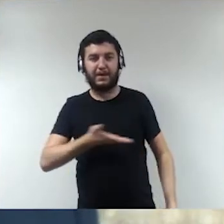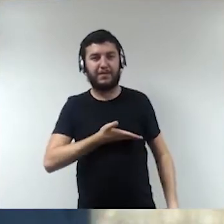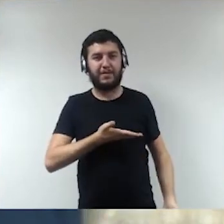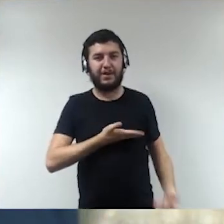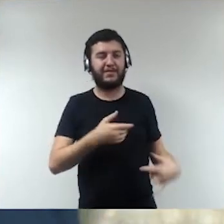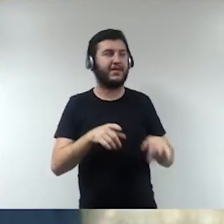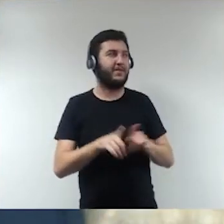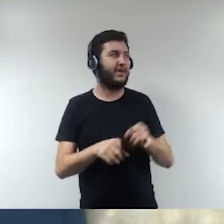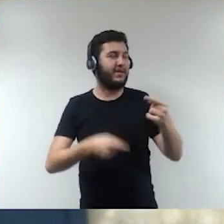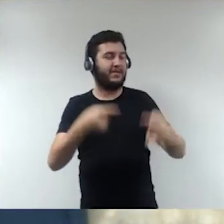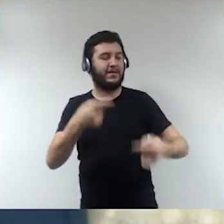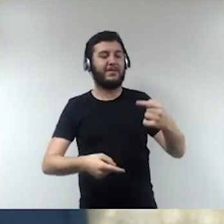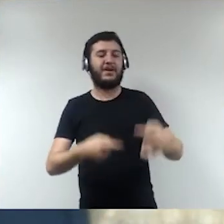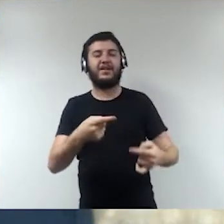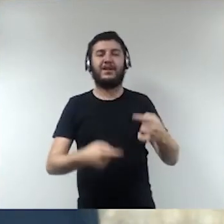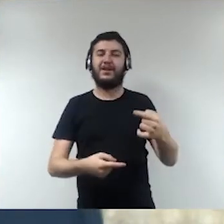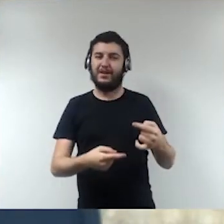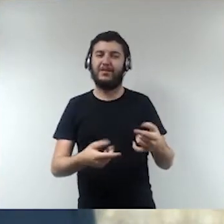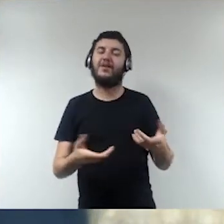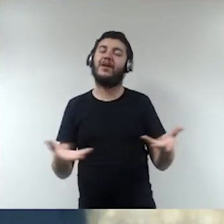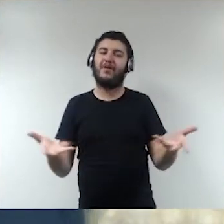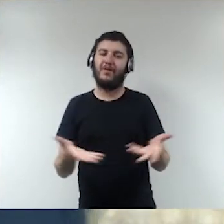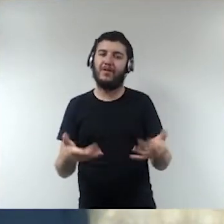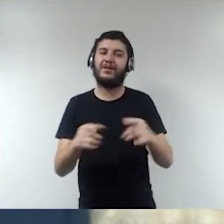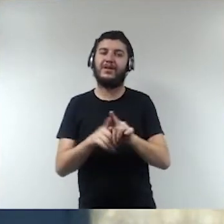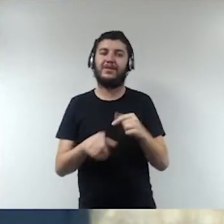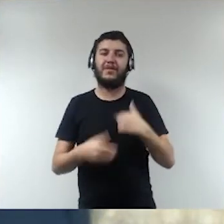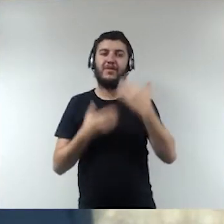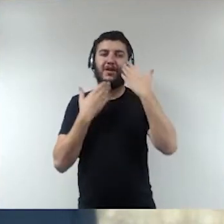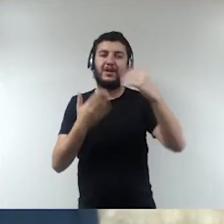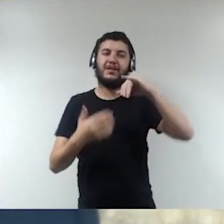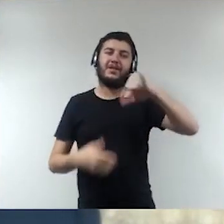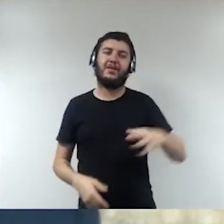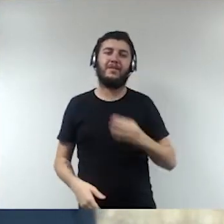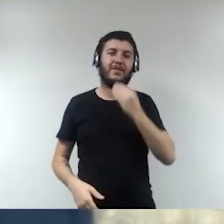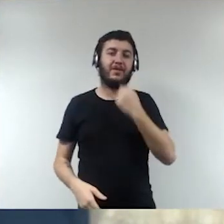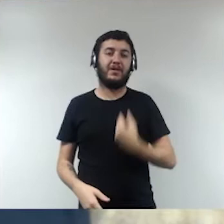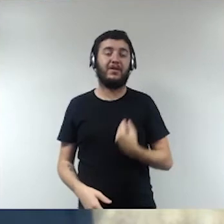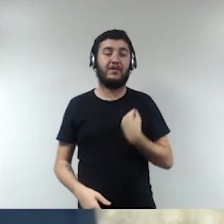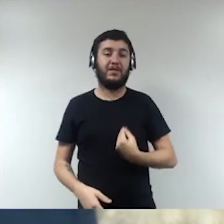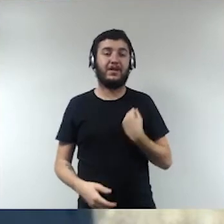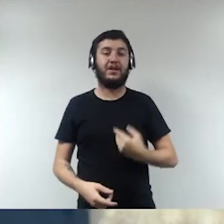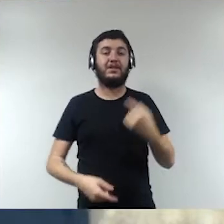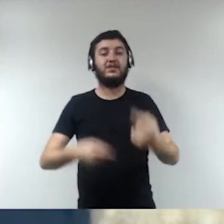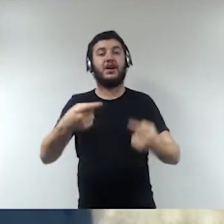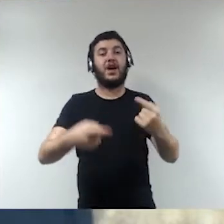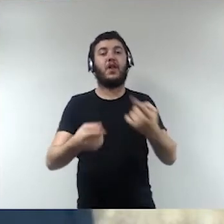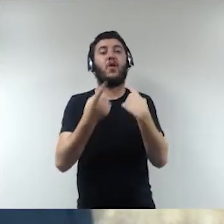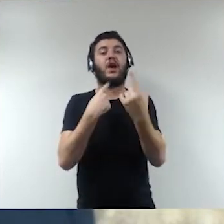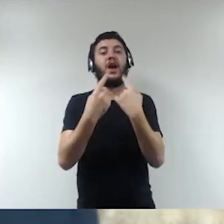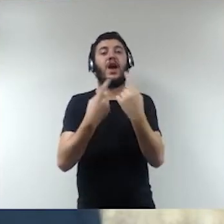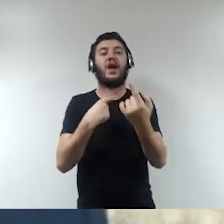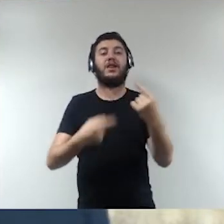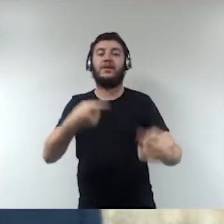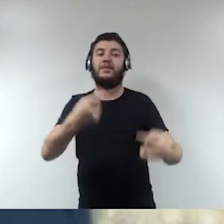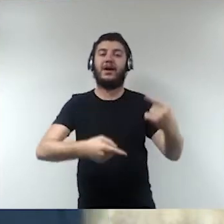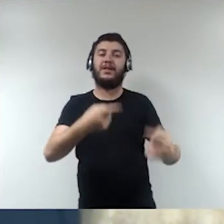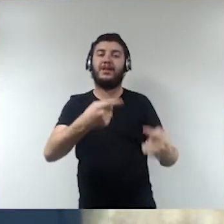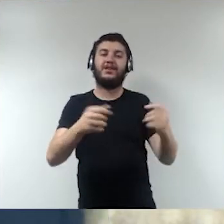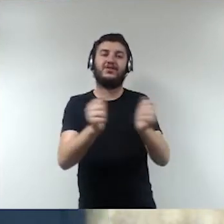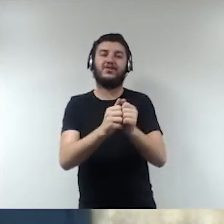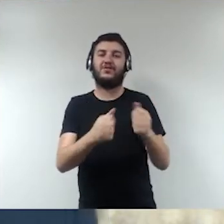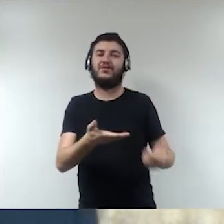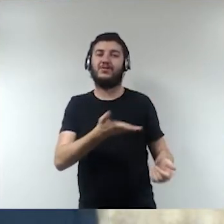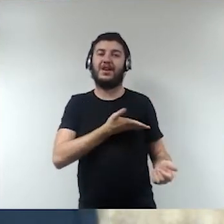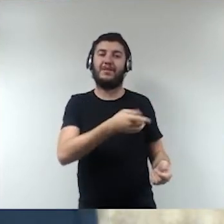honra para mim esse painel. Quero agradecer mais uma vez a oportunidade de poder dialogar, debater, aos organizadores, os debatedores